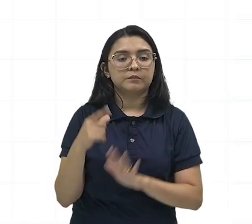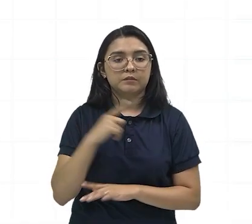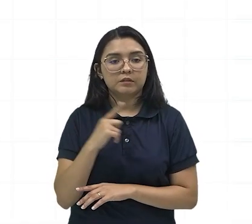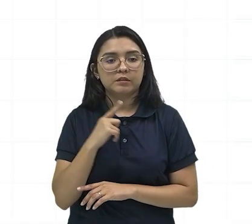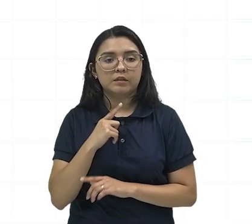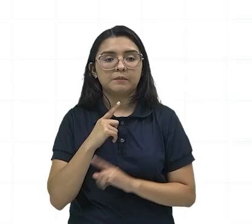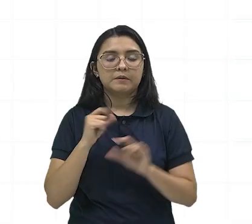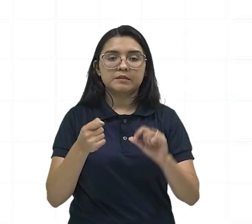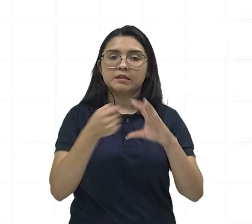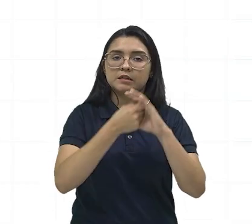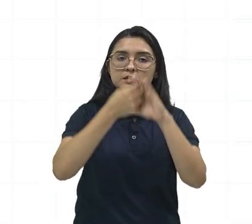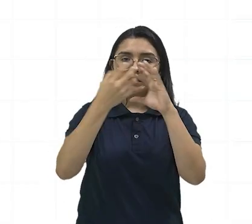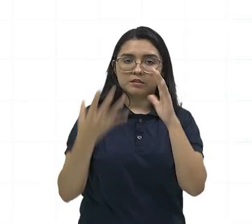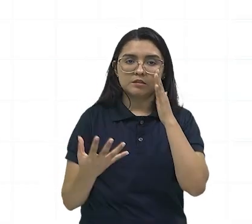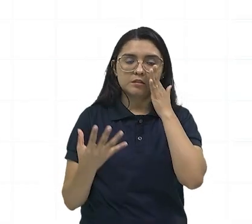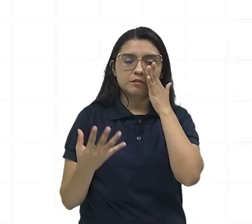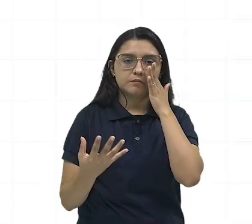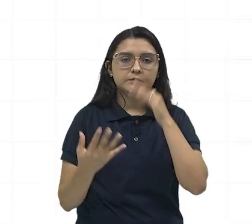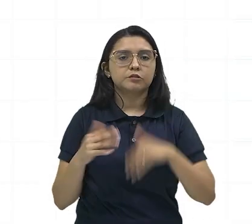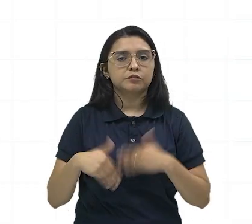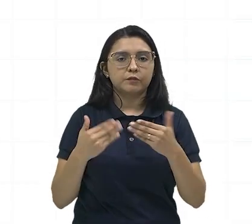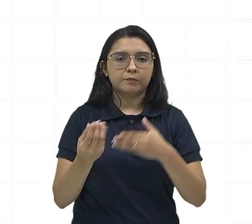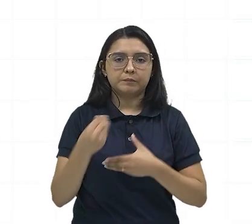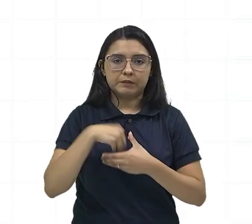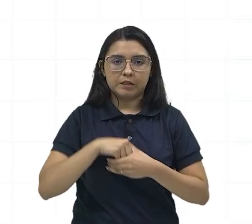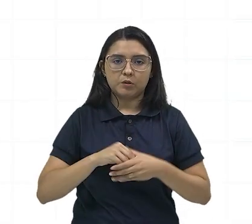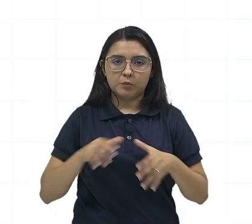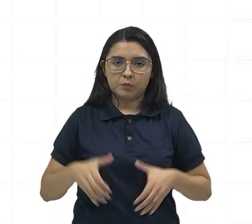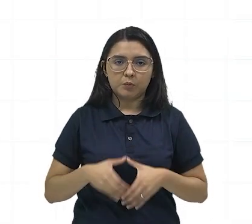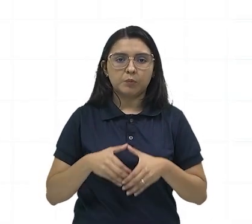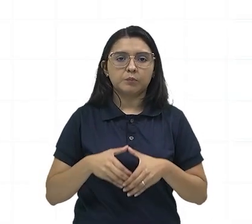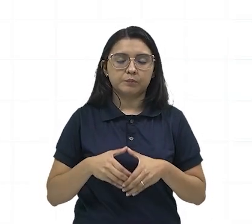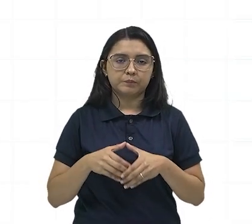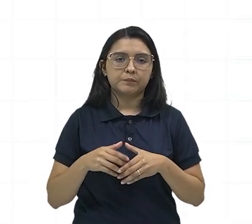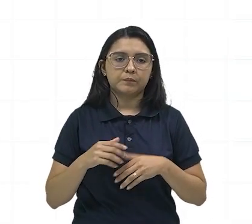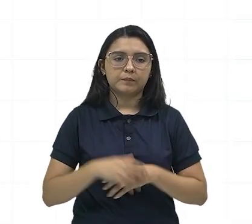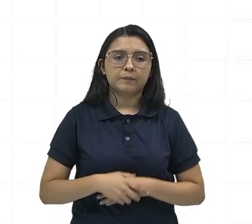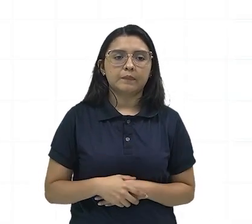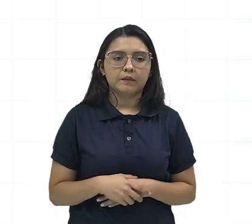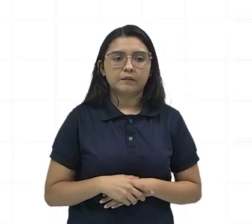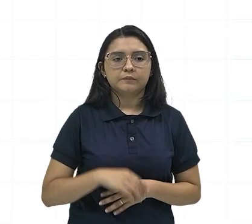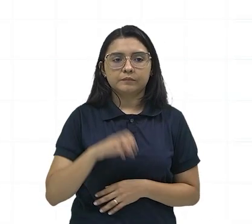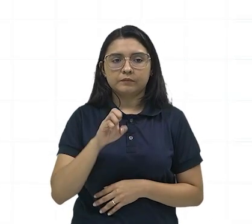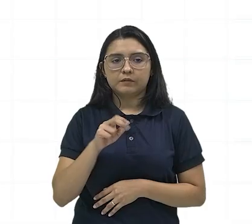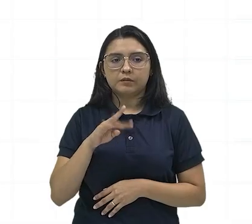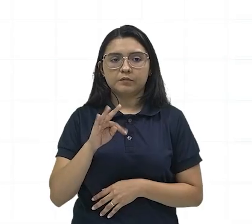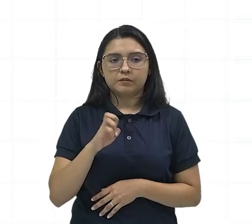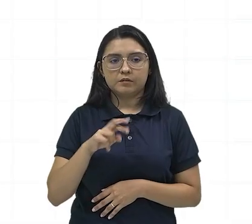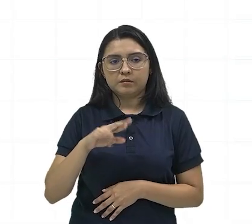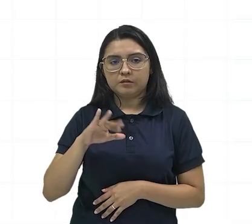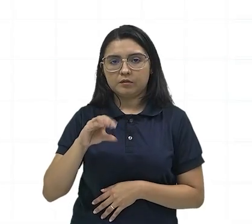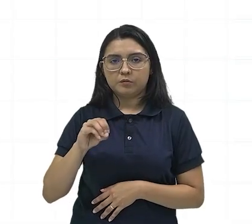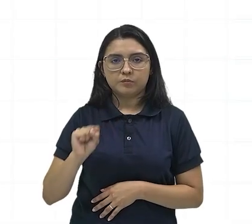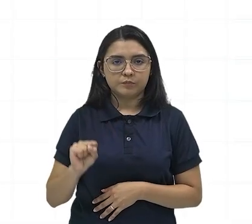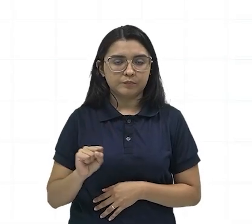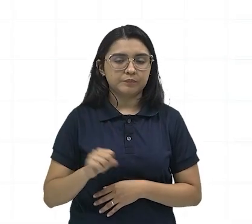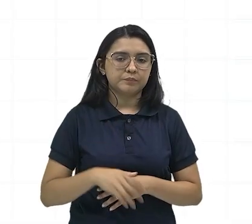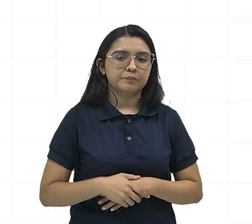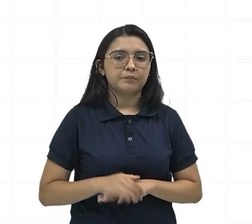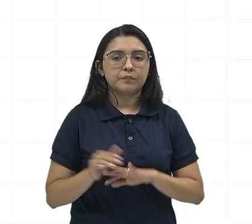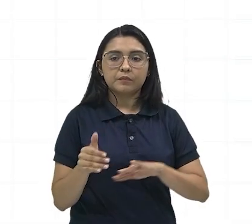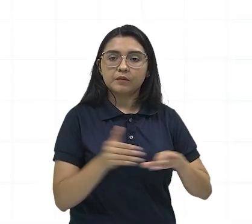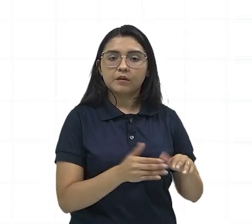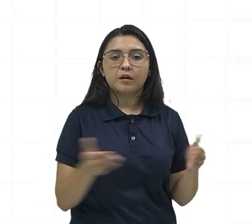possuem essa característica de ter placenta, então são do grupo dos eutérios. Nós vamos ver